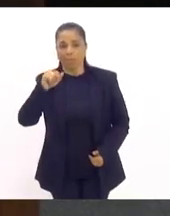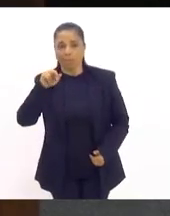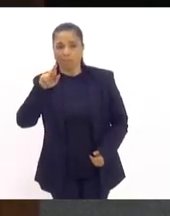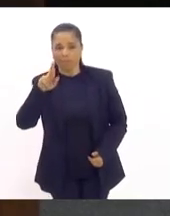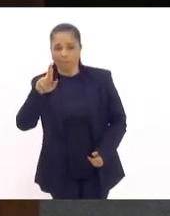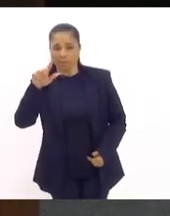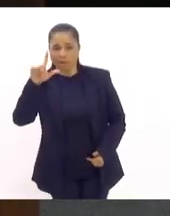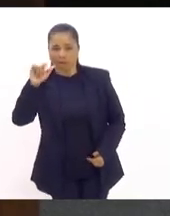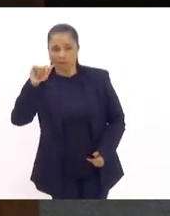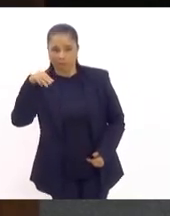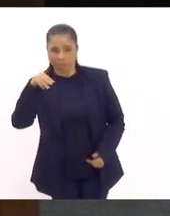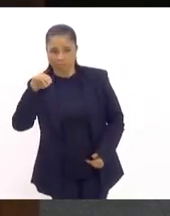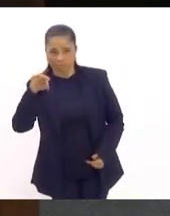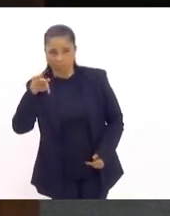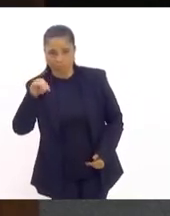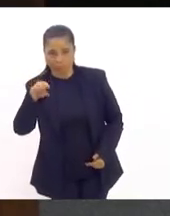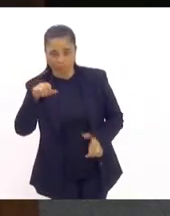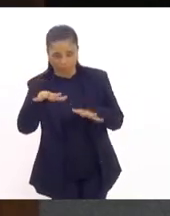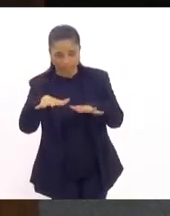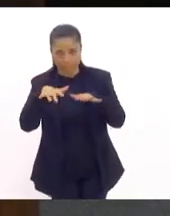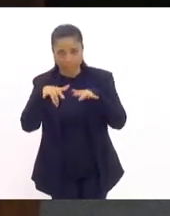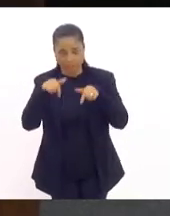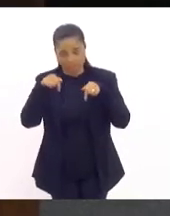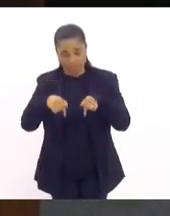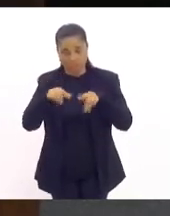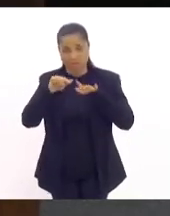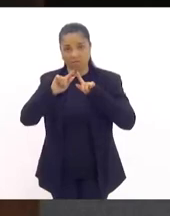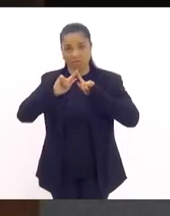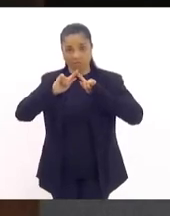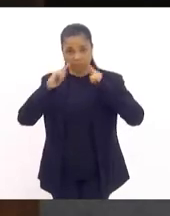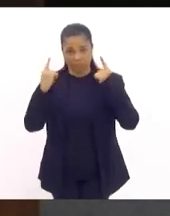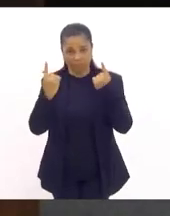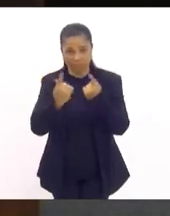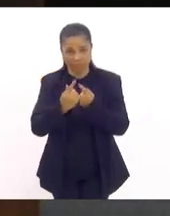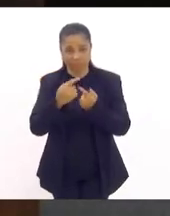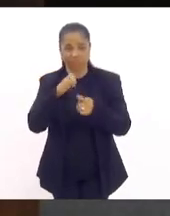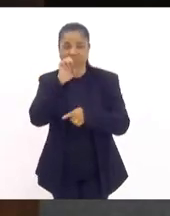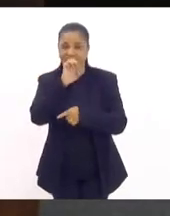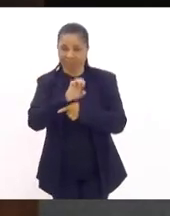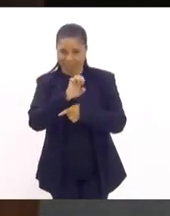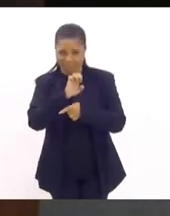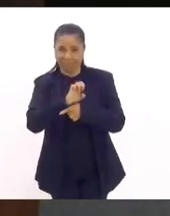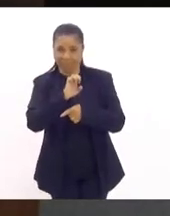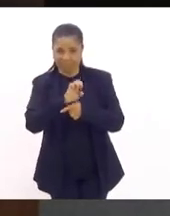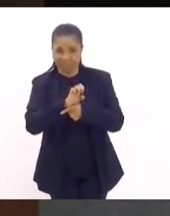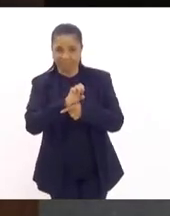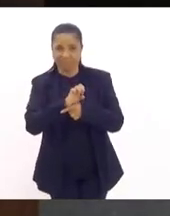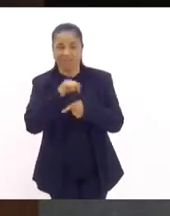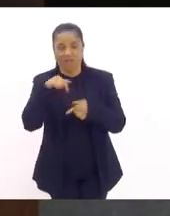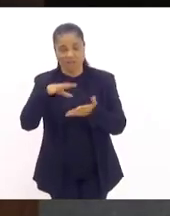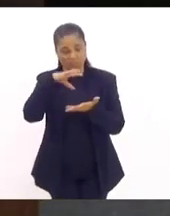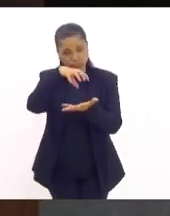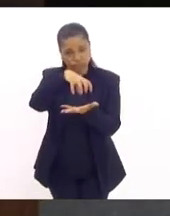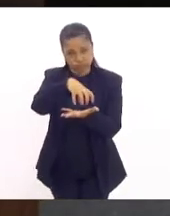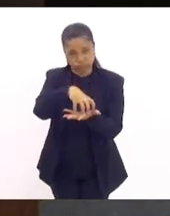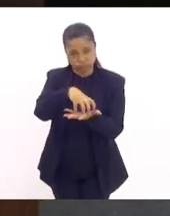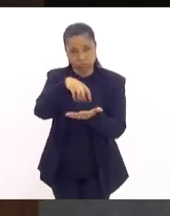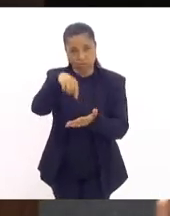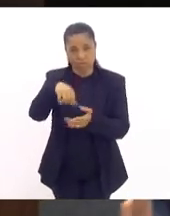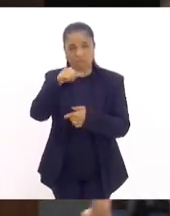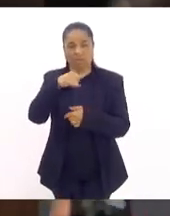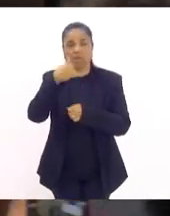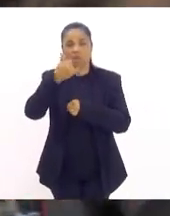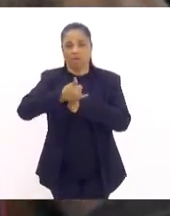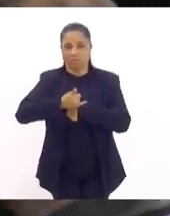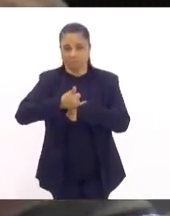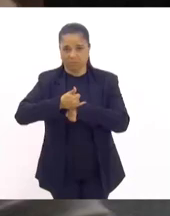uma das ações que fazem com que a LERJ seja estadualizada. A nossa sede do Poder Legislativo é aqui na capital,